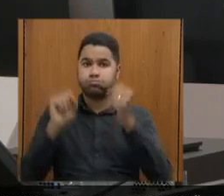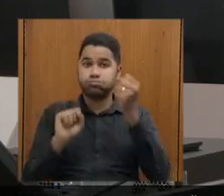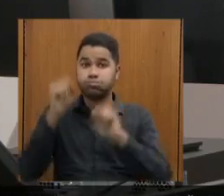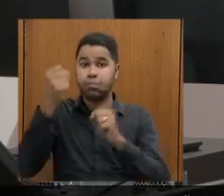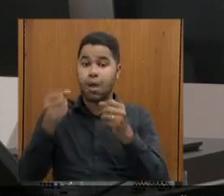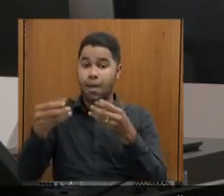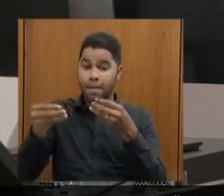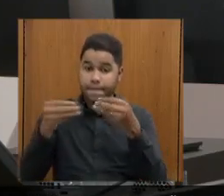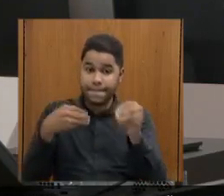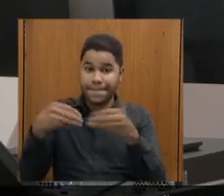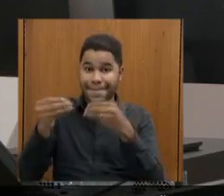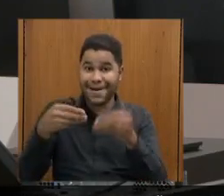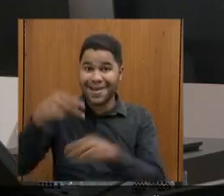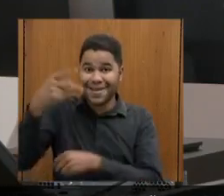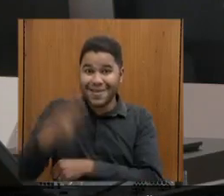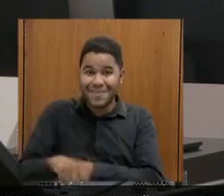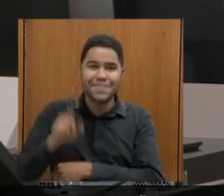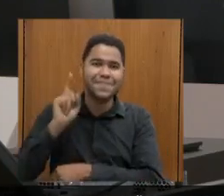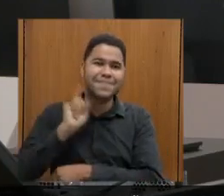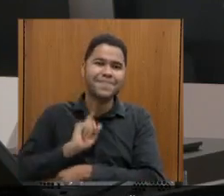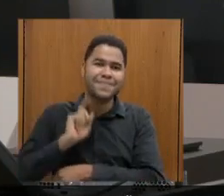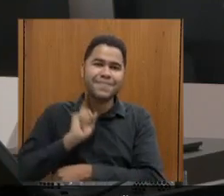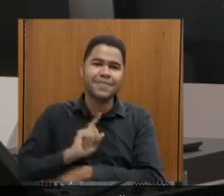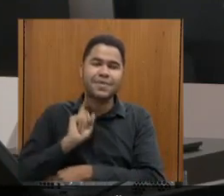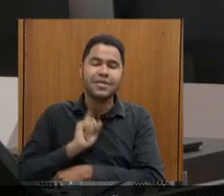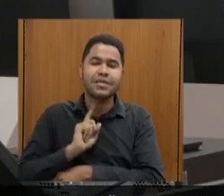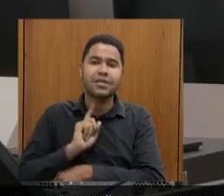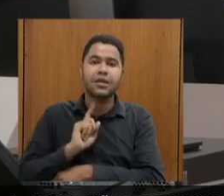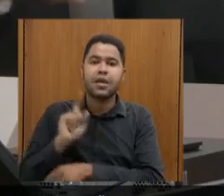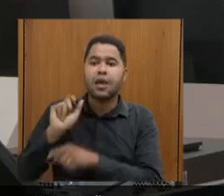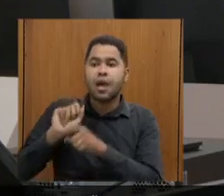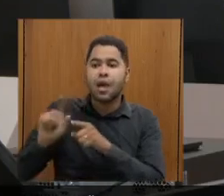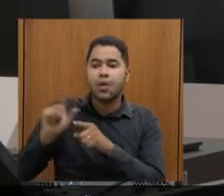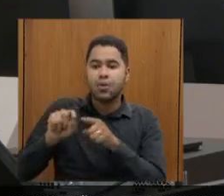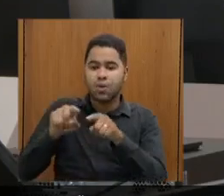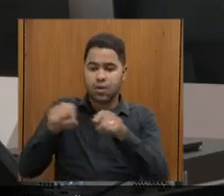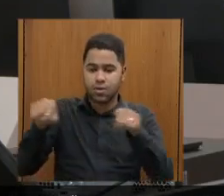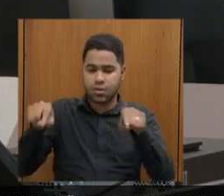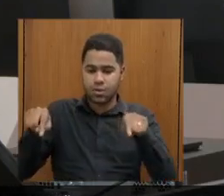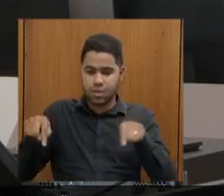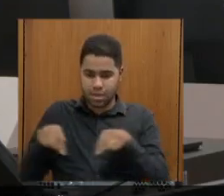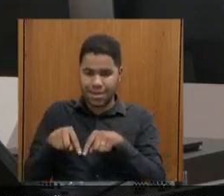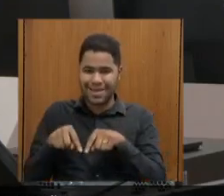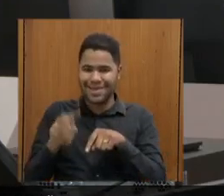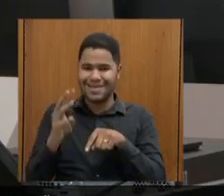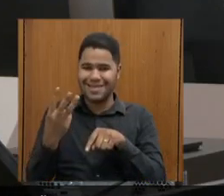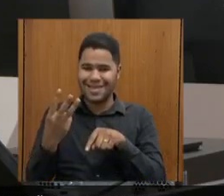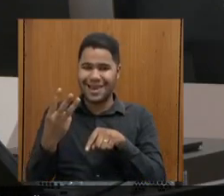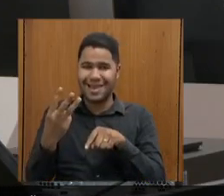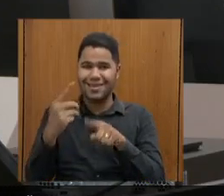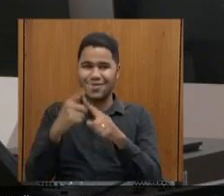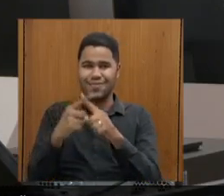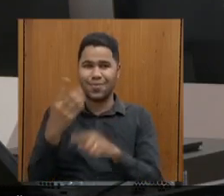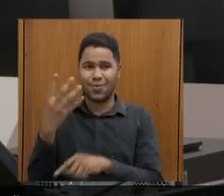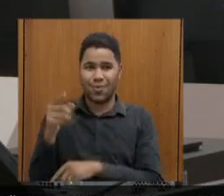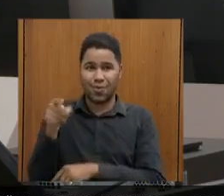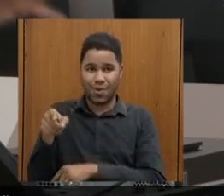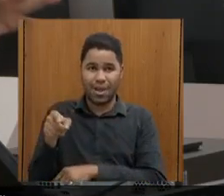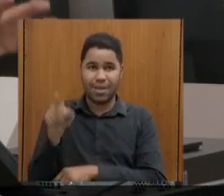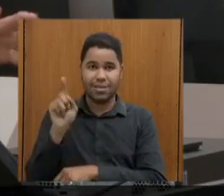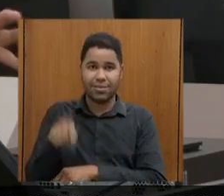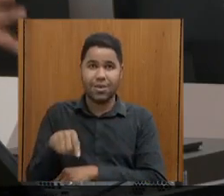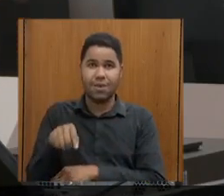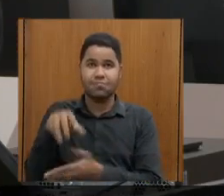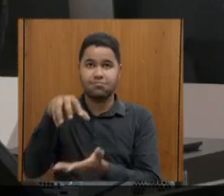de plástico de Minas Gerais se alugar uma salinha de 14 e falar que aquilo é um